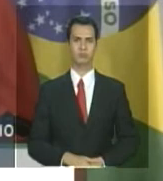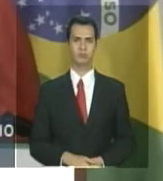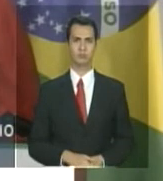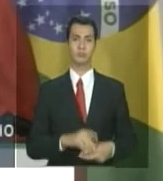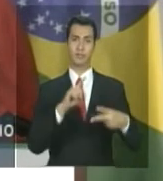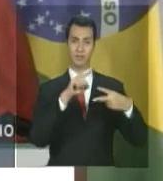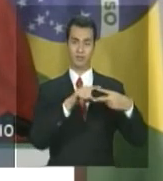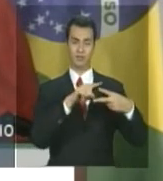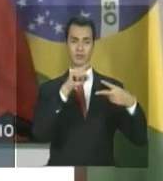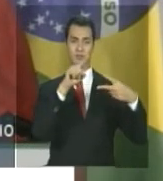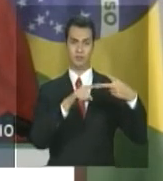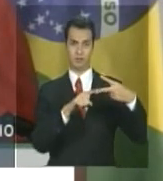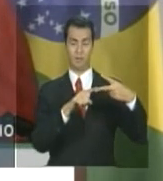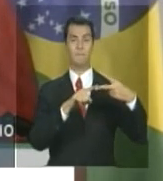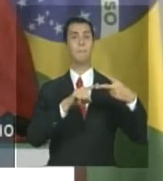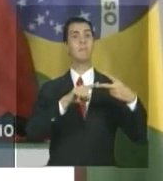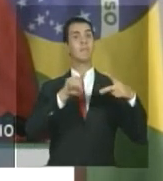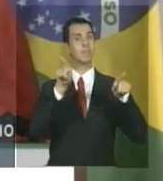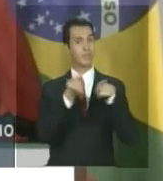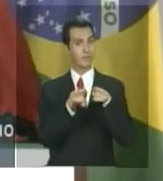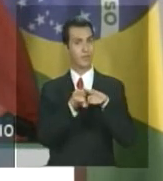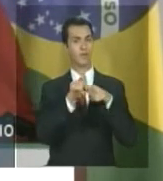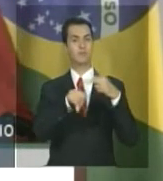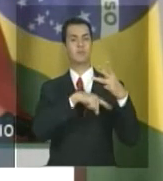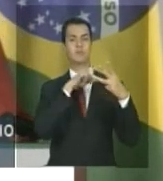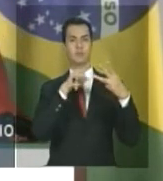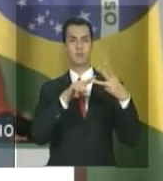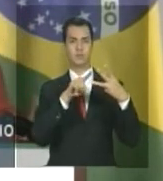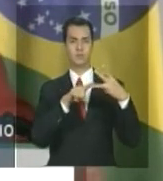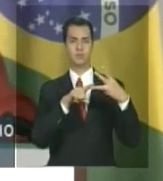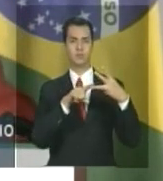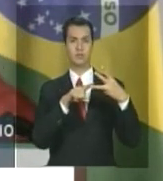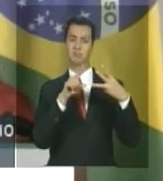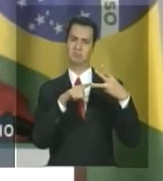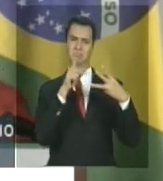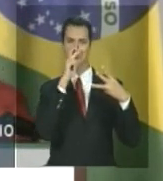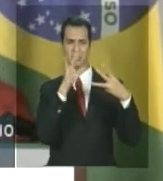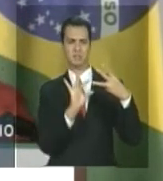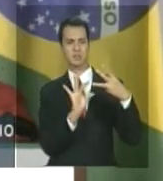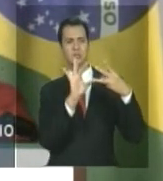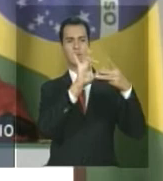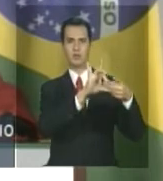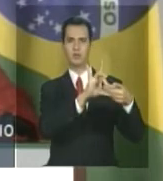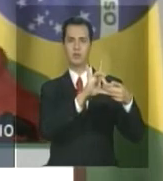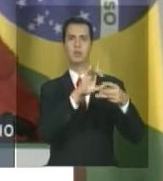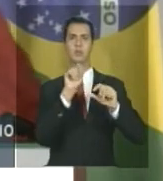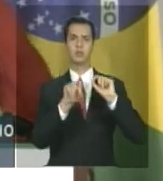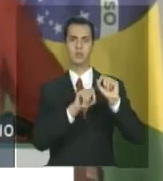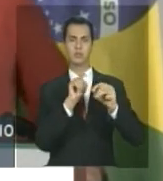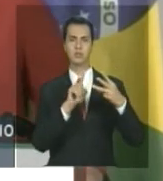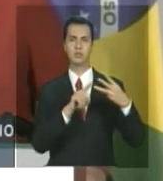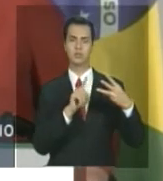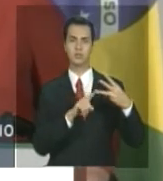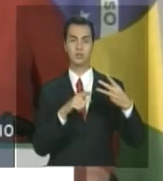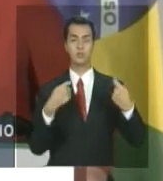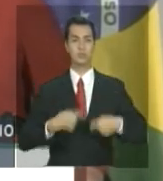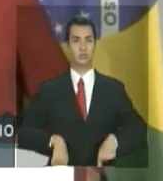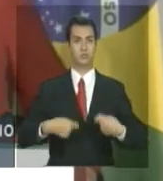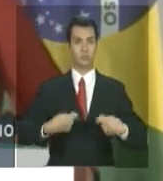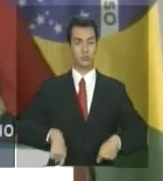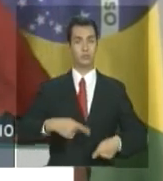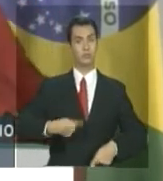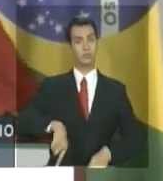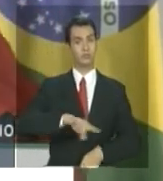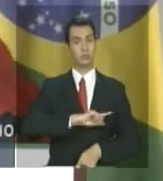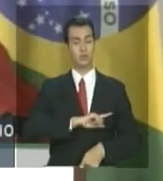além desses dois fatos, ou conjugado com esses dois fatos, é necessário que nós